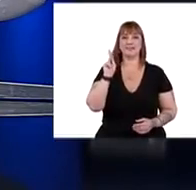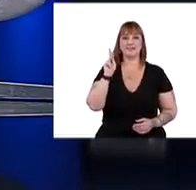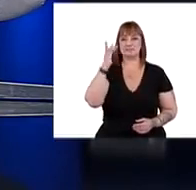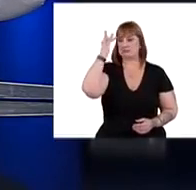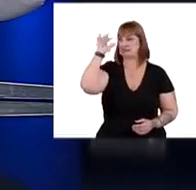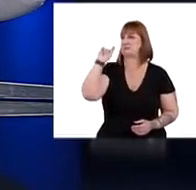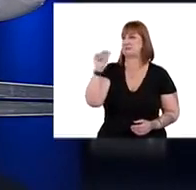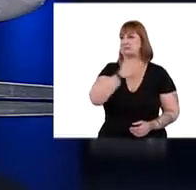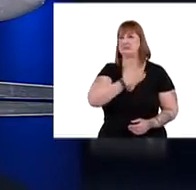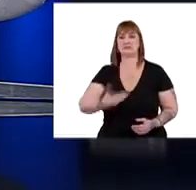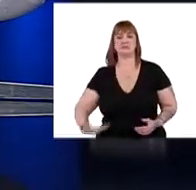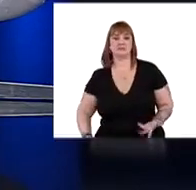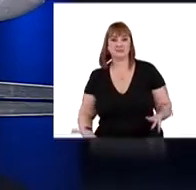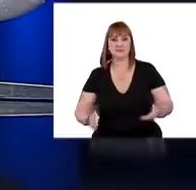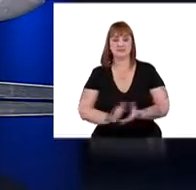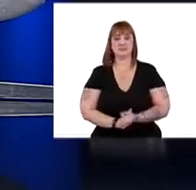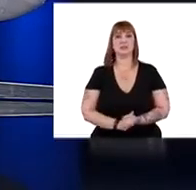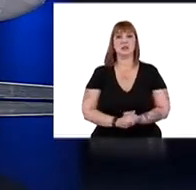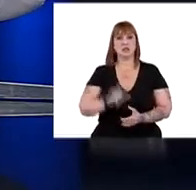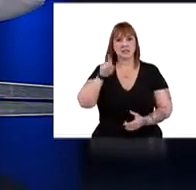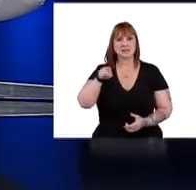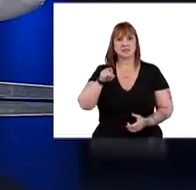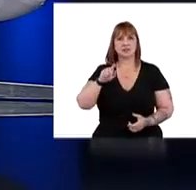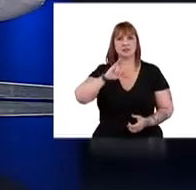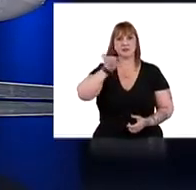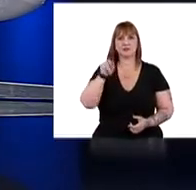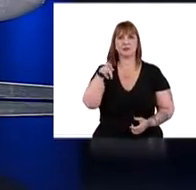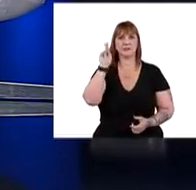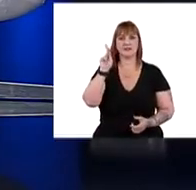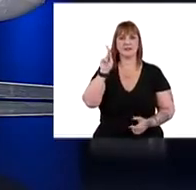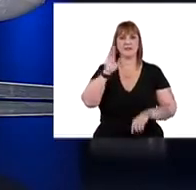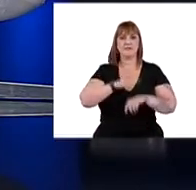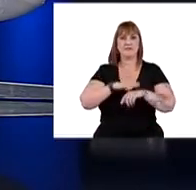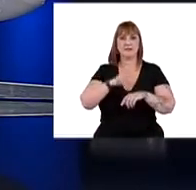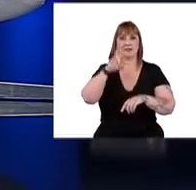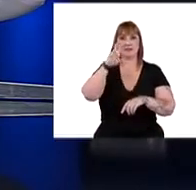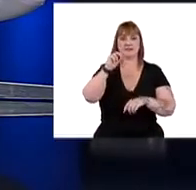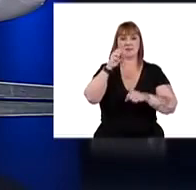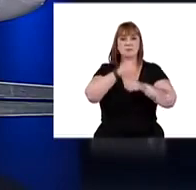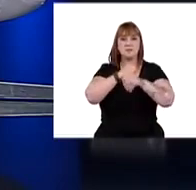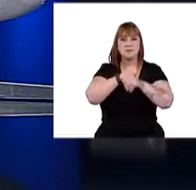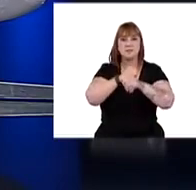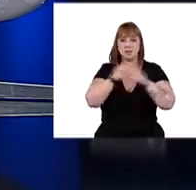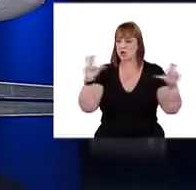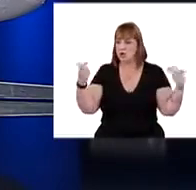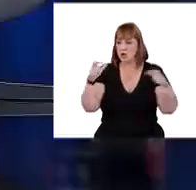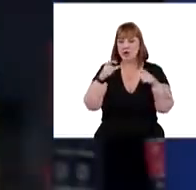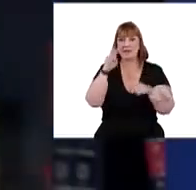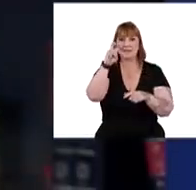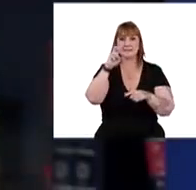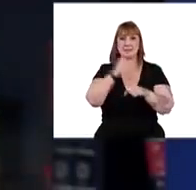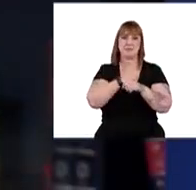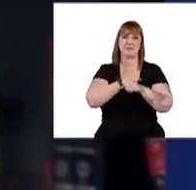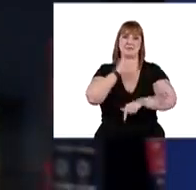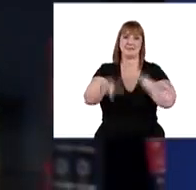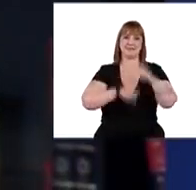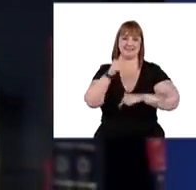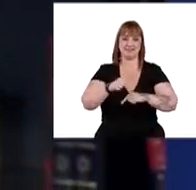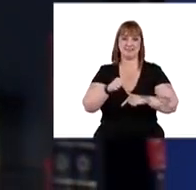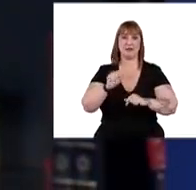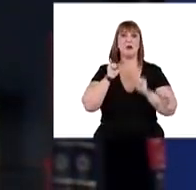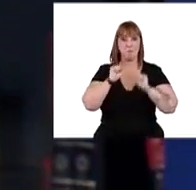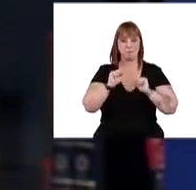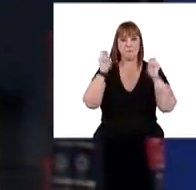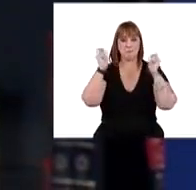presidente Juscelino, um presidente que de fato conseguiu fazer 50 anos em 5, e a gente pode fazer sem